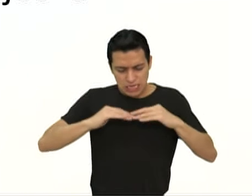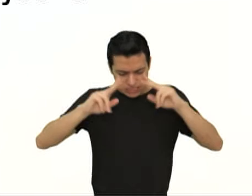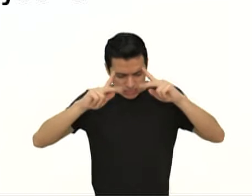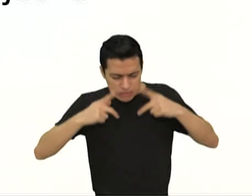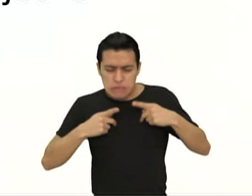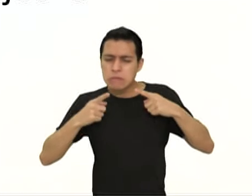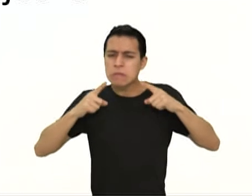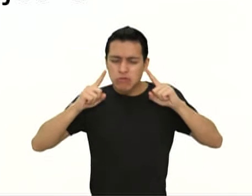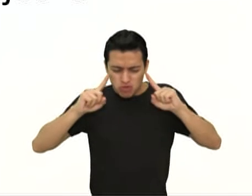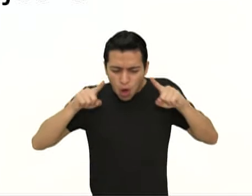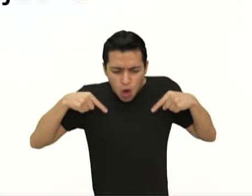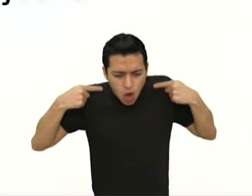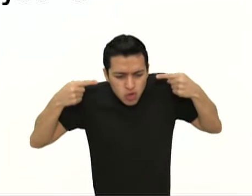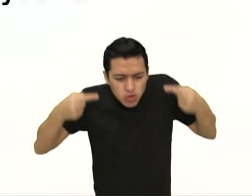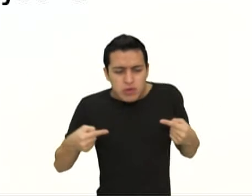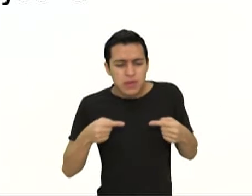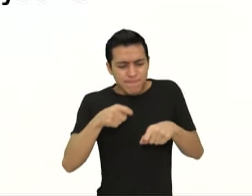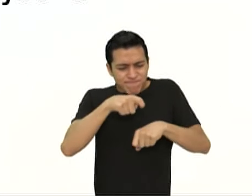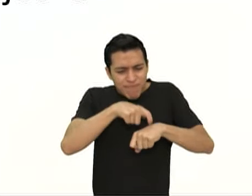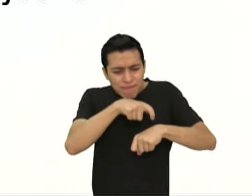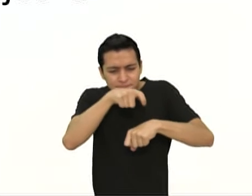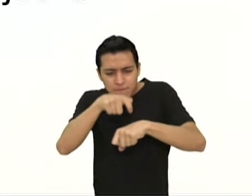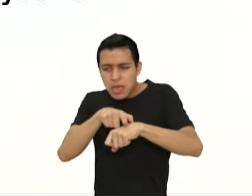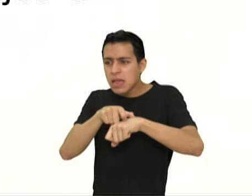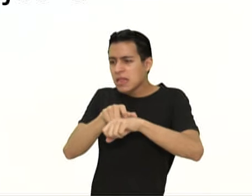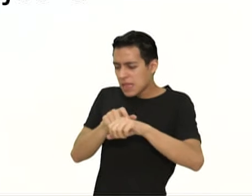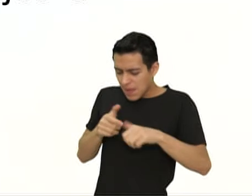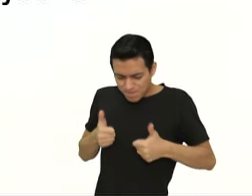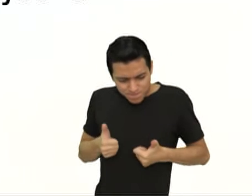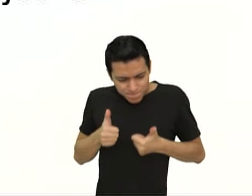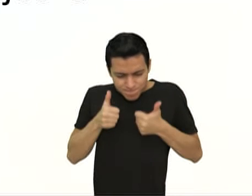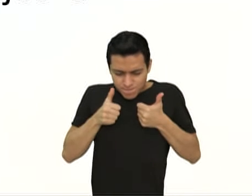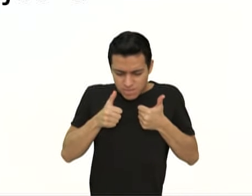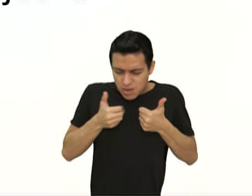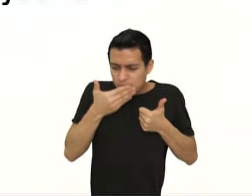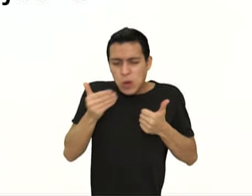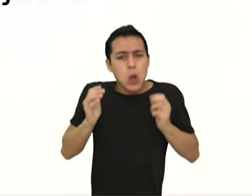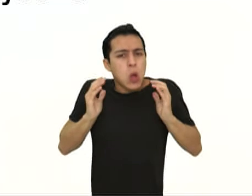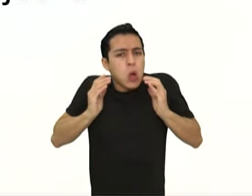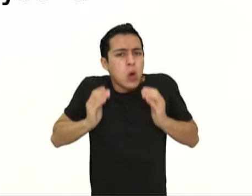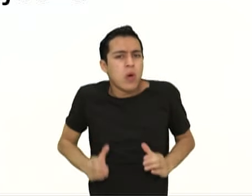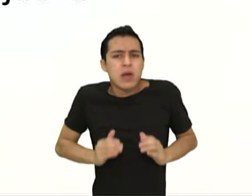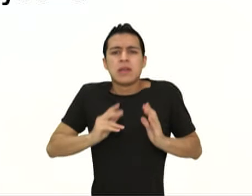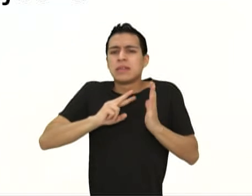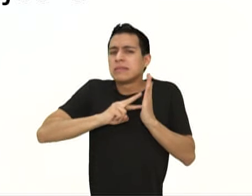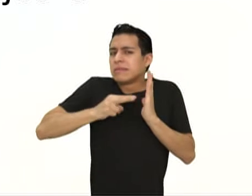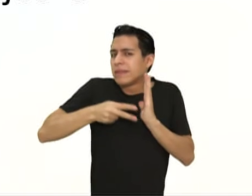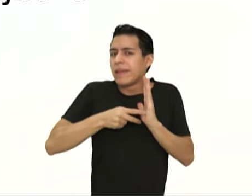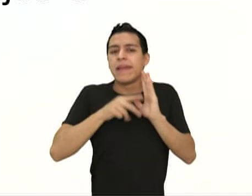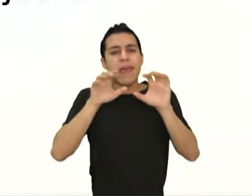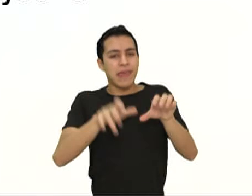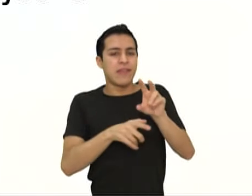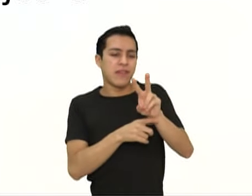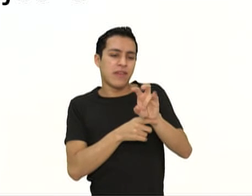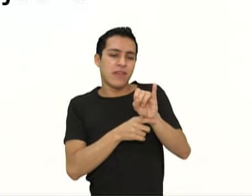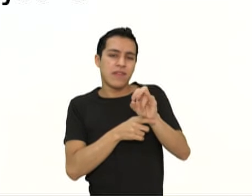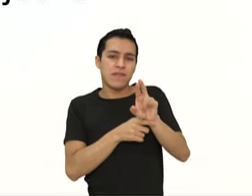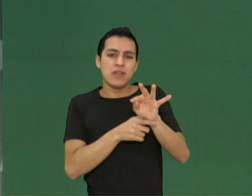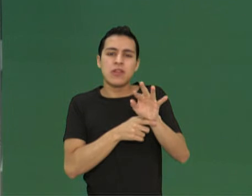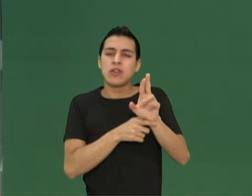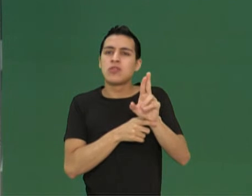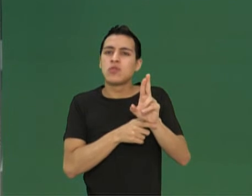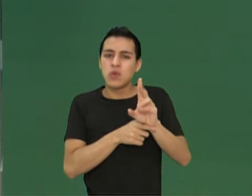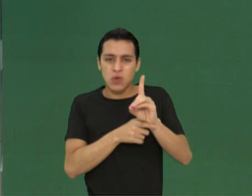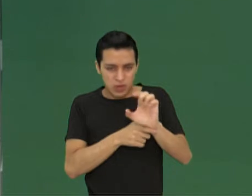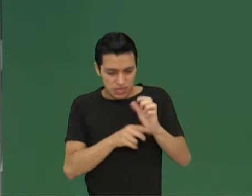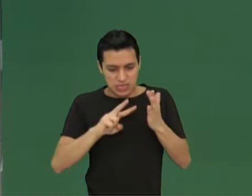cada ação, a cada momento você extrair um melhor comportamento. tá, que você poderia ter. Então, né,